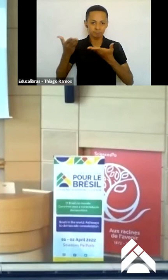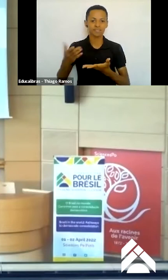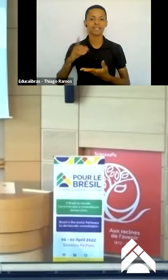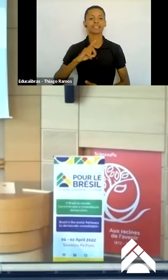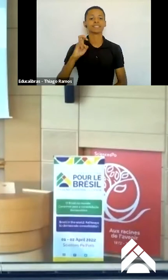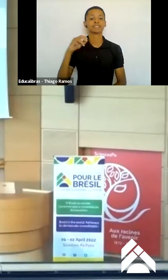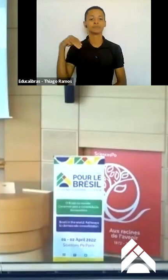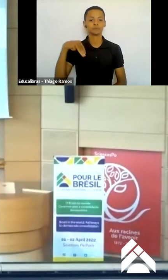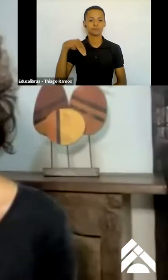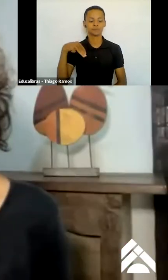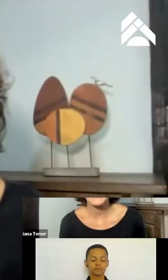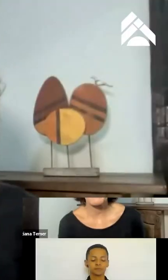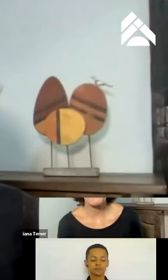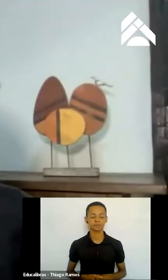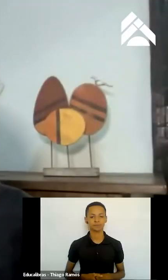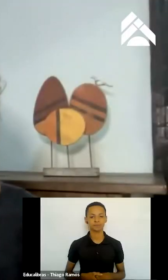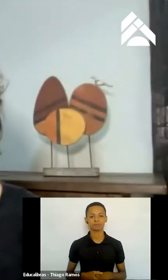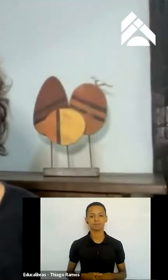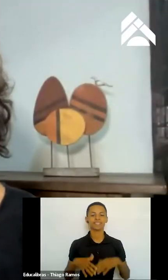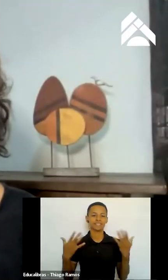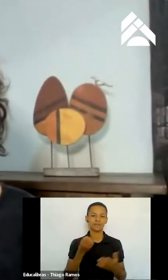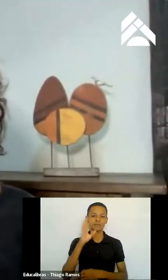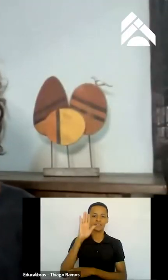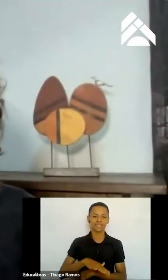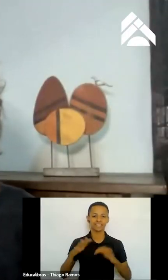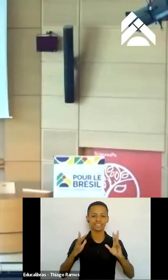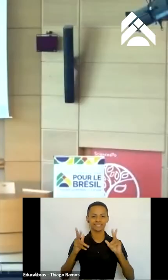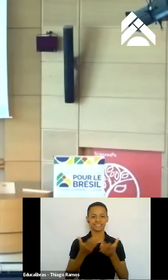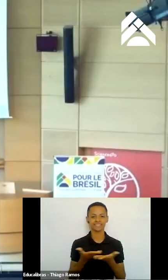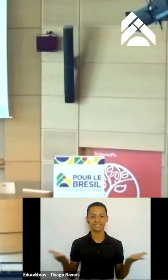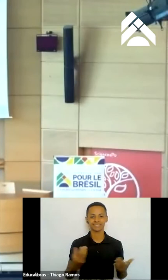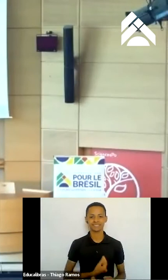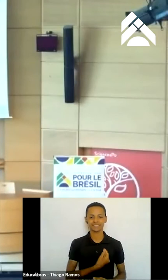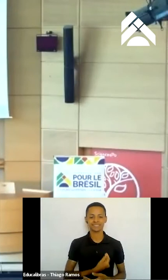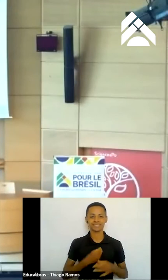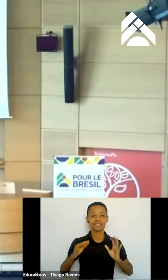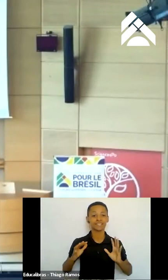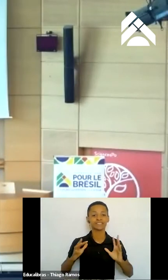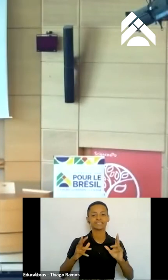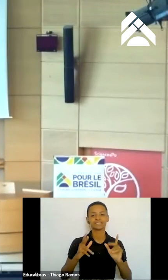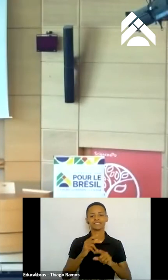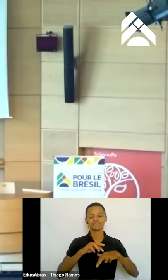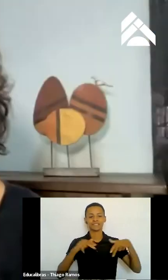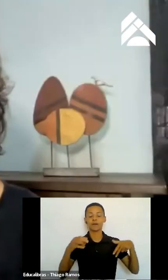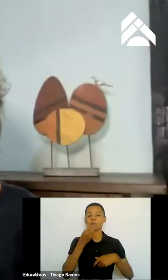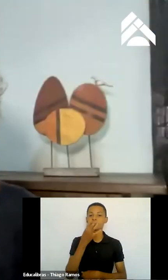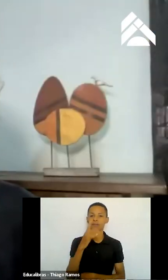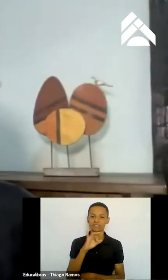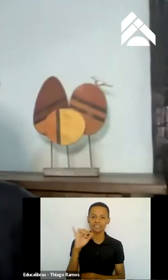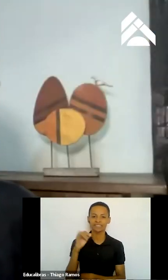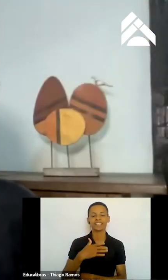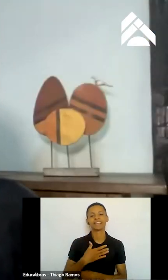Just 5 minutes. Muito bem, então, boa tarde a todos, todas e todos. Bom dia, no meu caso aqui,